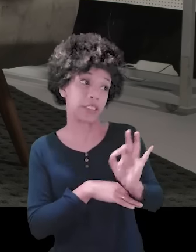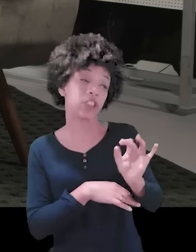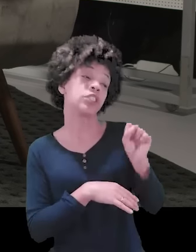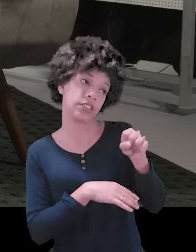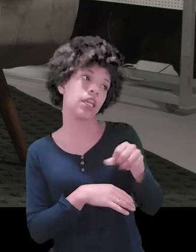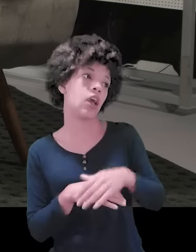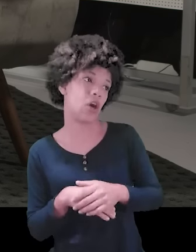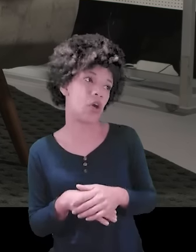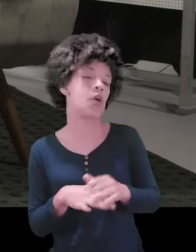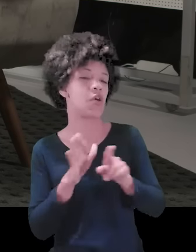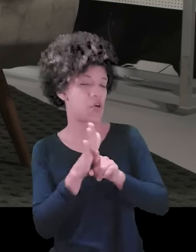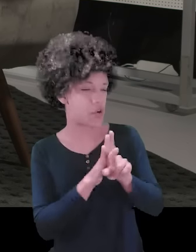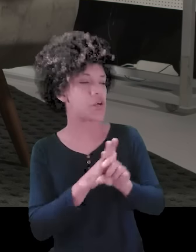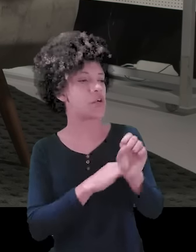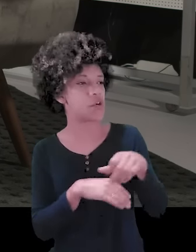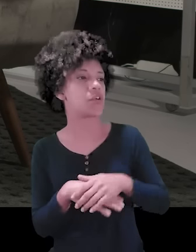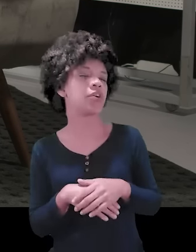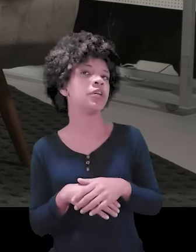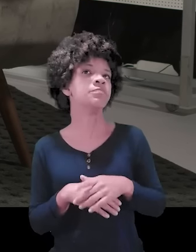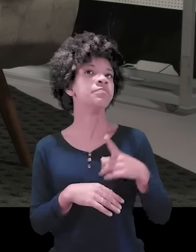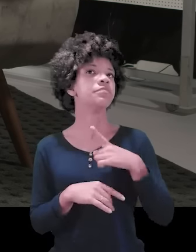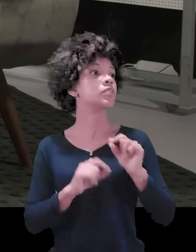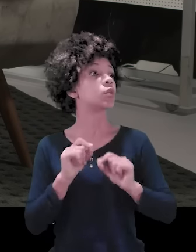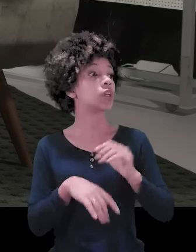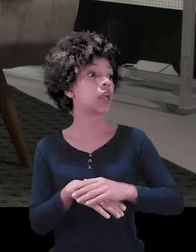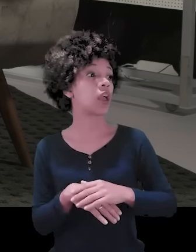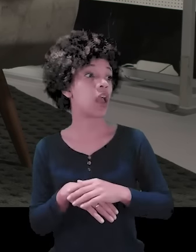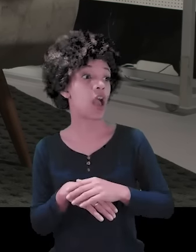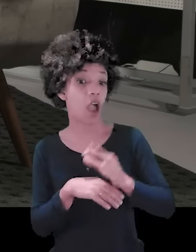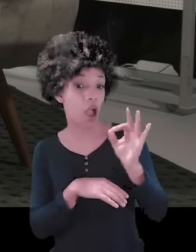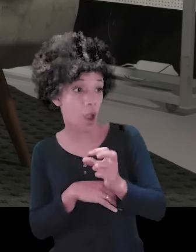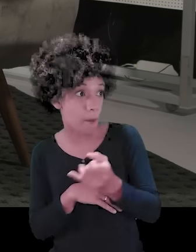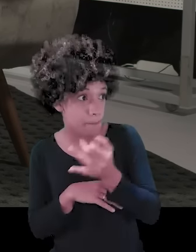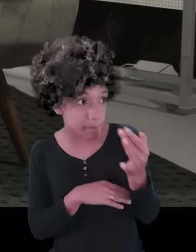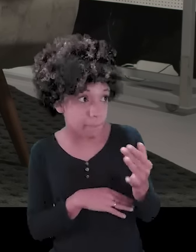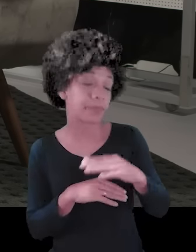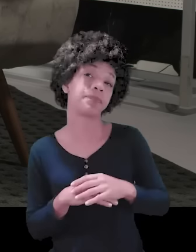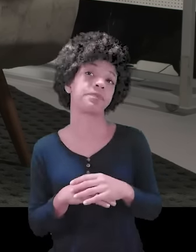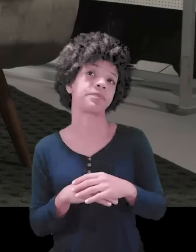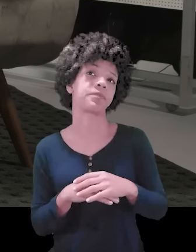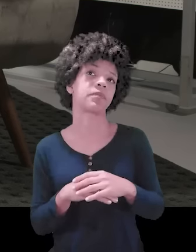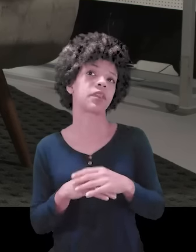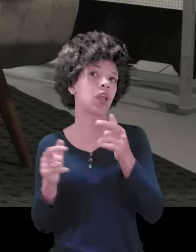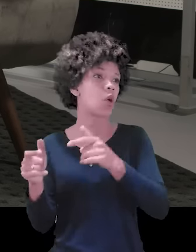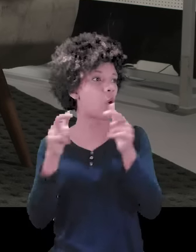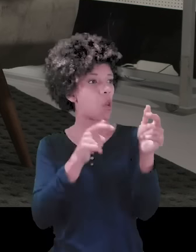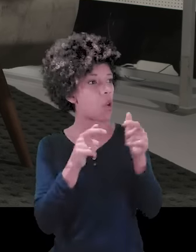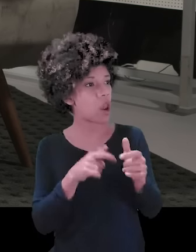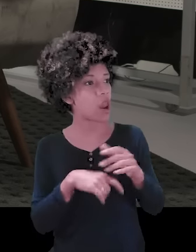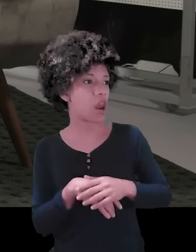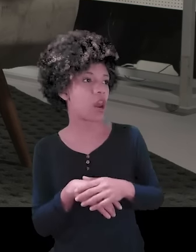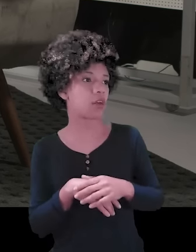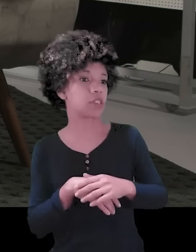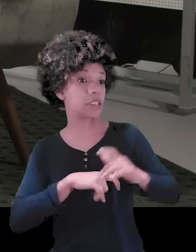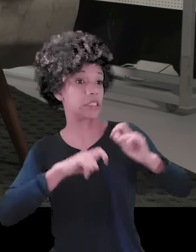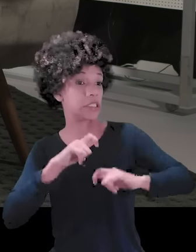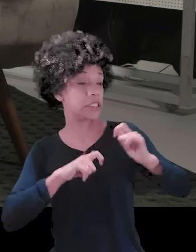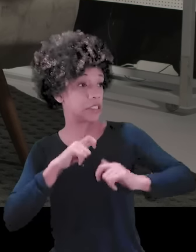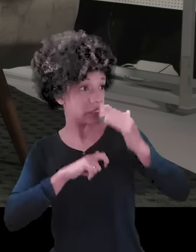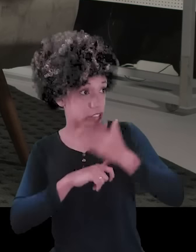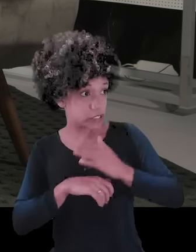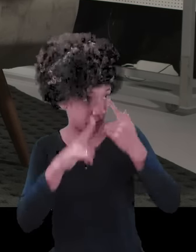assim Pela estatística maior probabilidade ela ir para o para uma exploração sexual